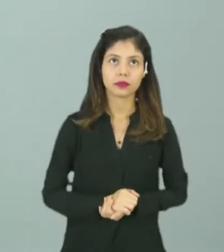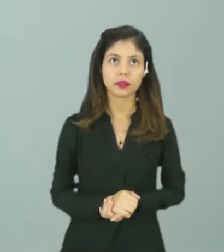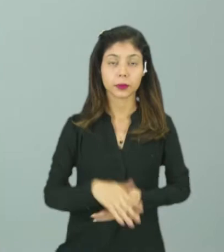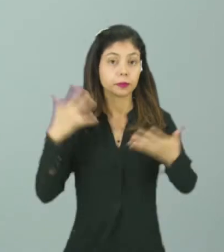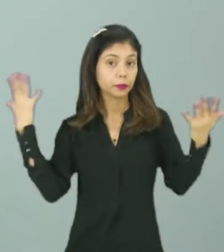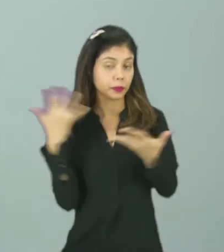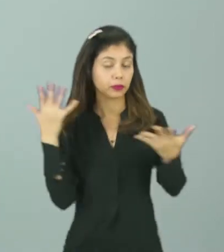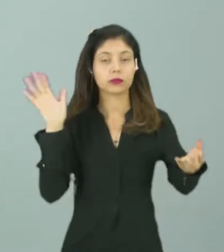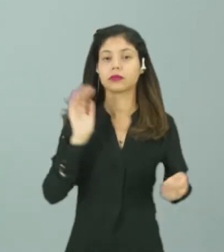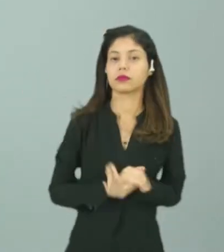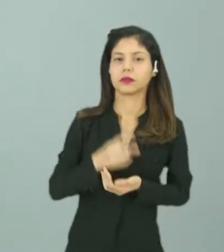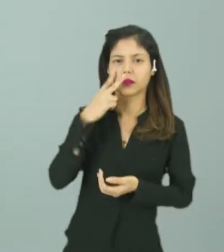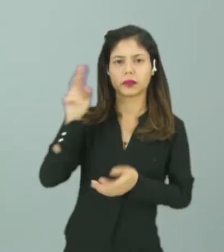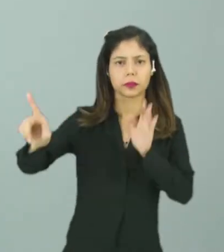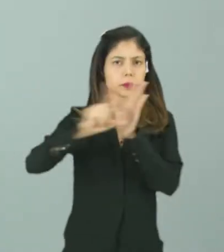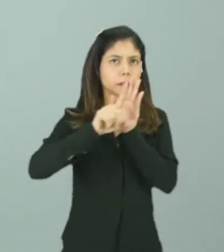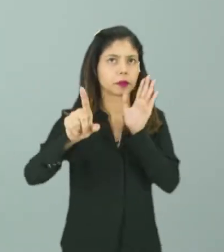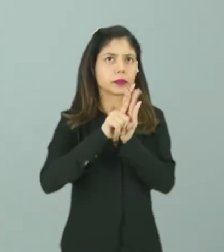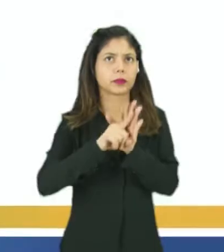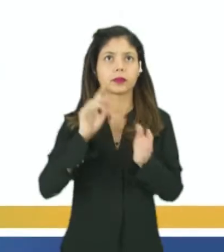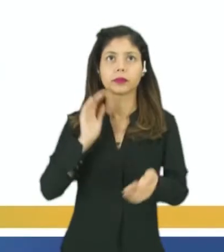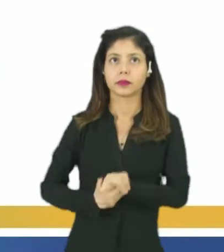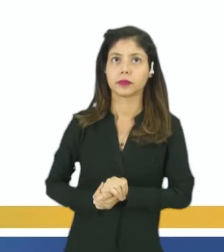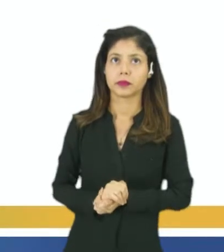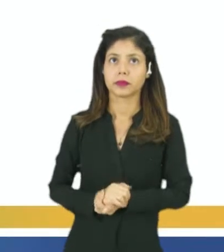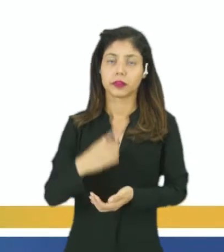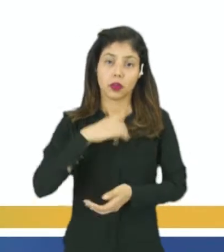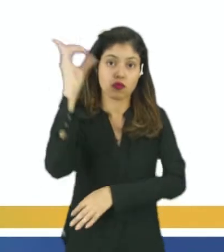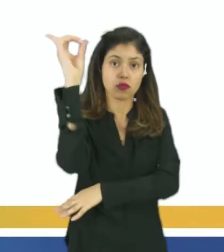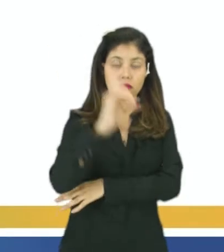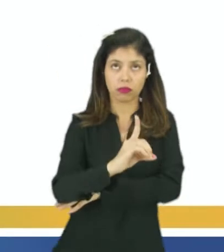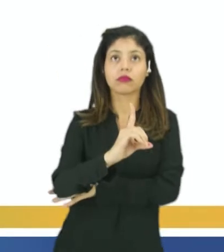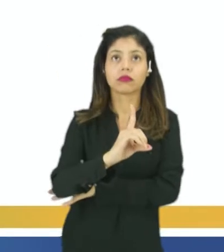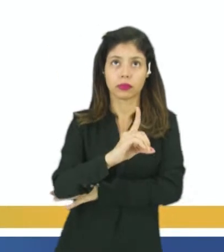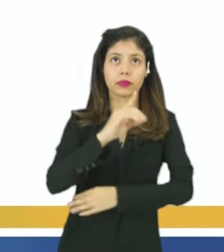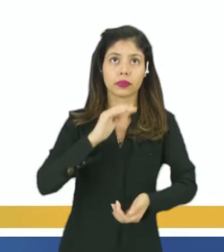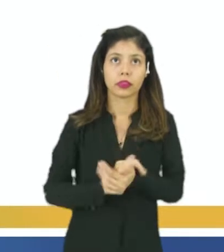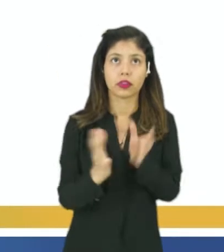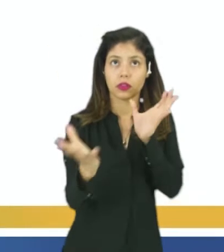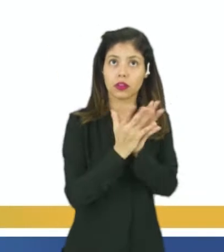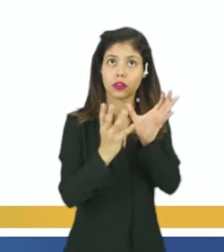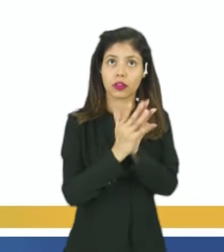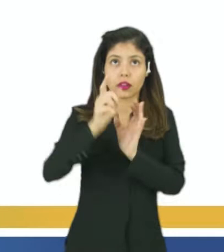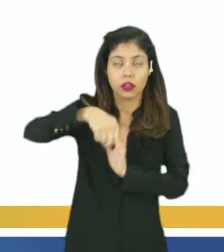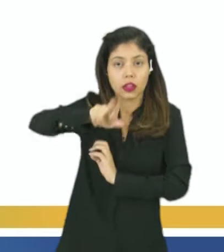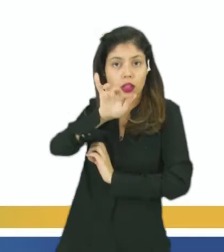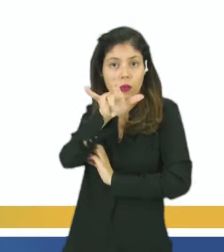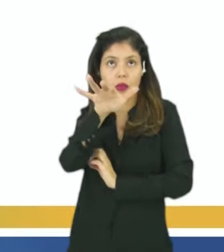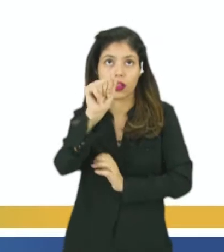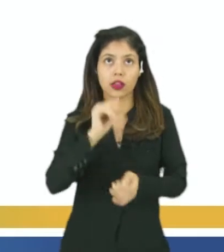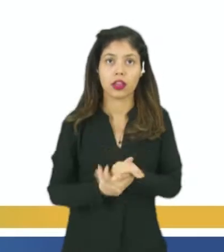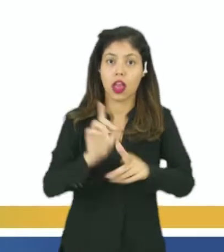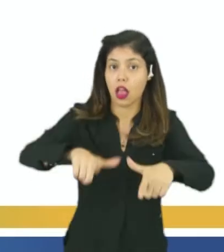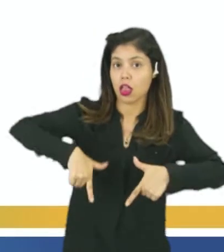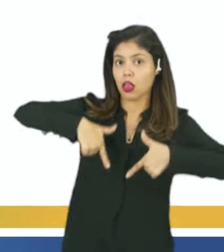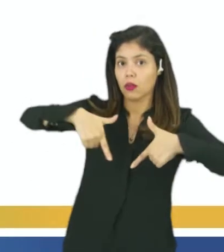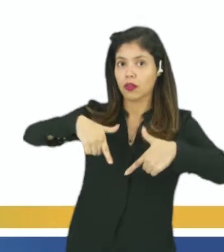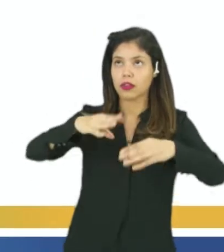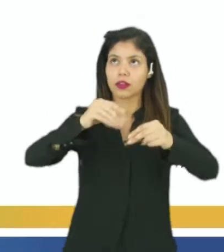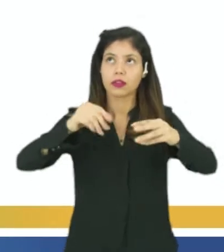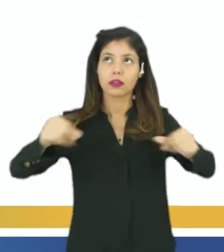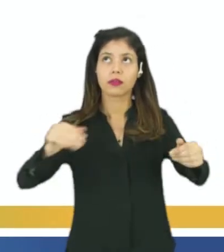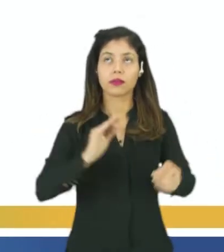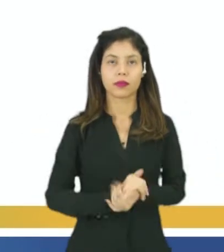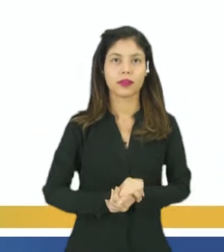E agora a gente vai ver as leis que garantem os direitos das comunidades quilombolas, tá? A luta pela terra.